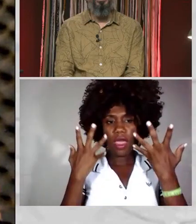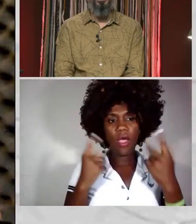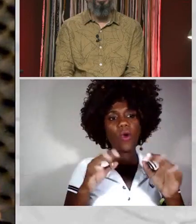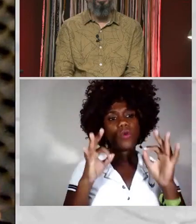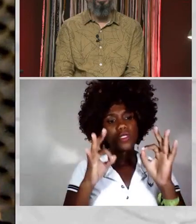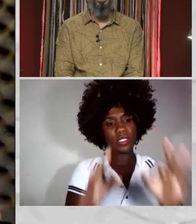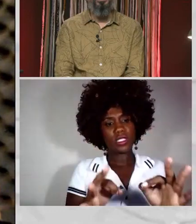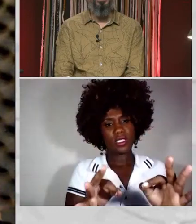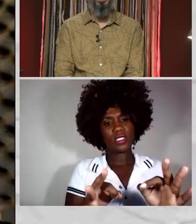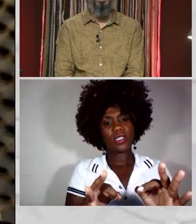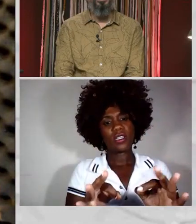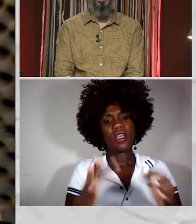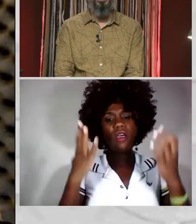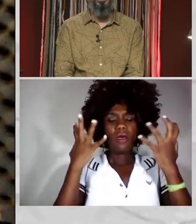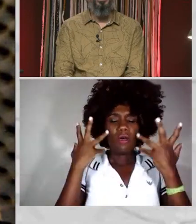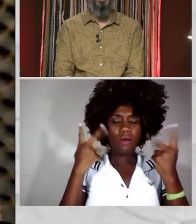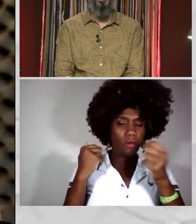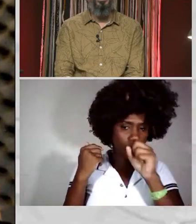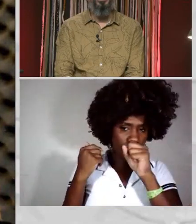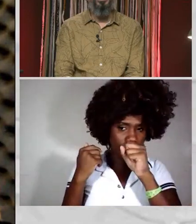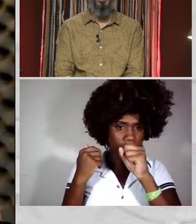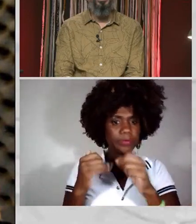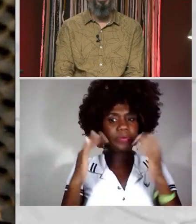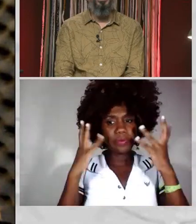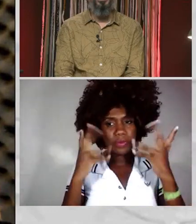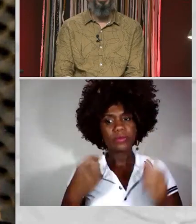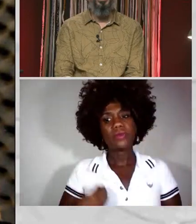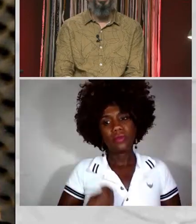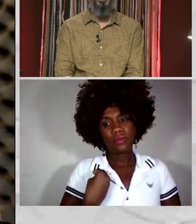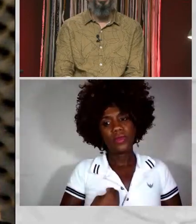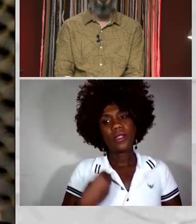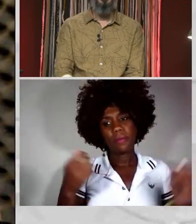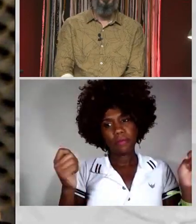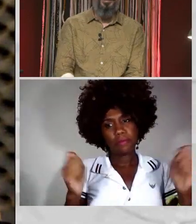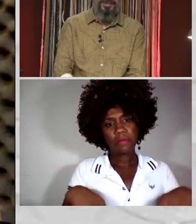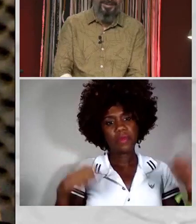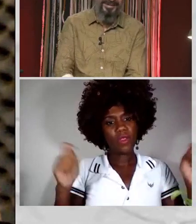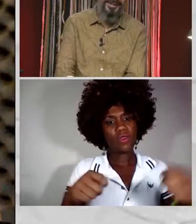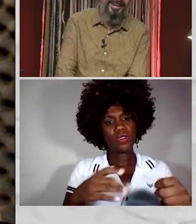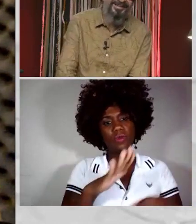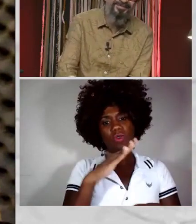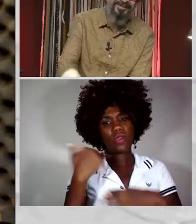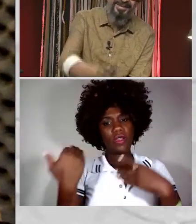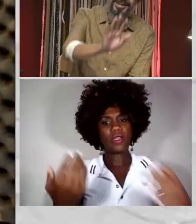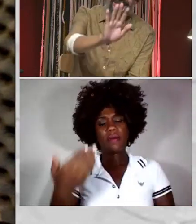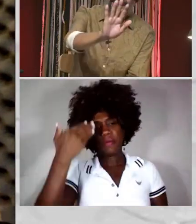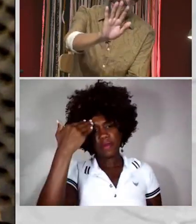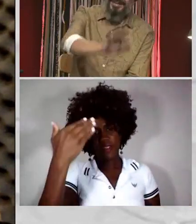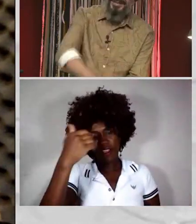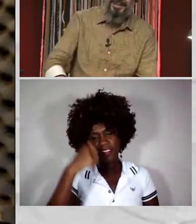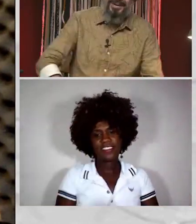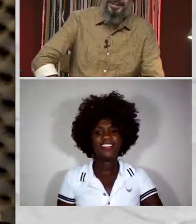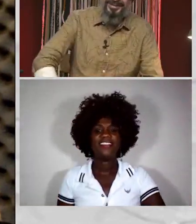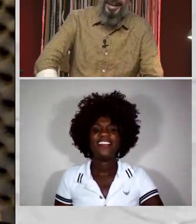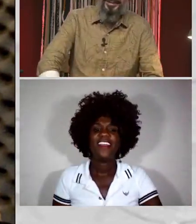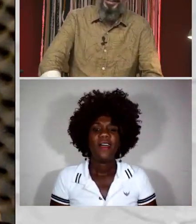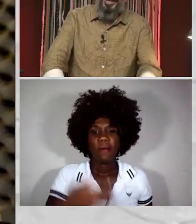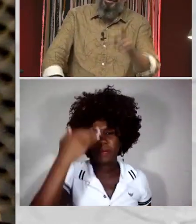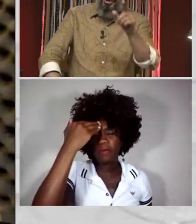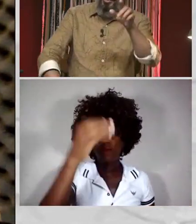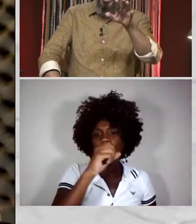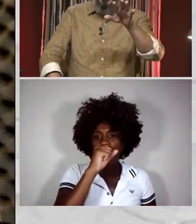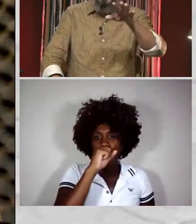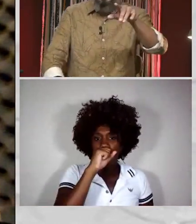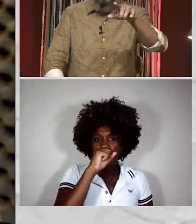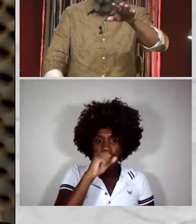esse leão que não presta estar na selva, ele será abatido. Beleza, não vai muito, não. Você tá